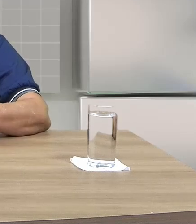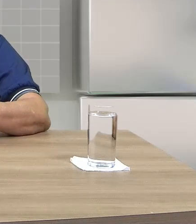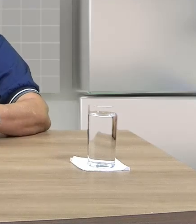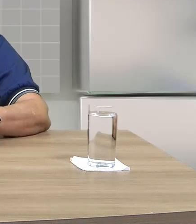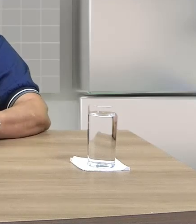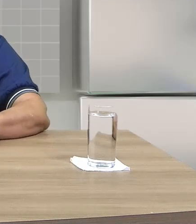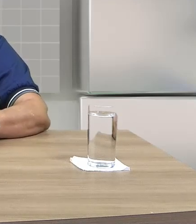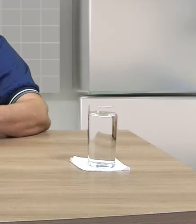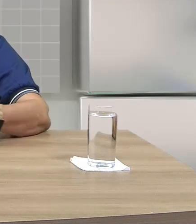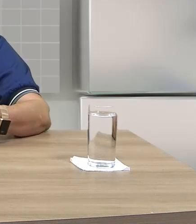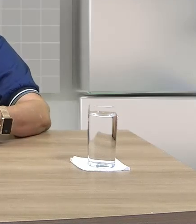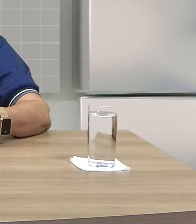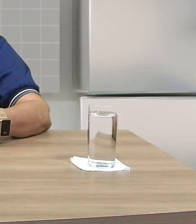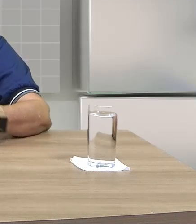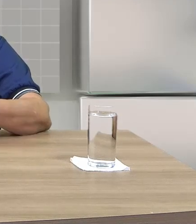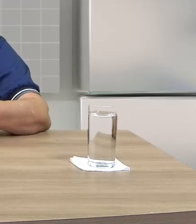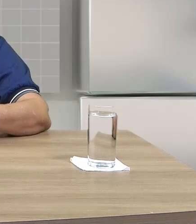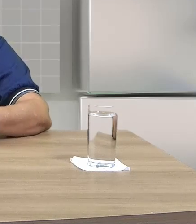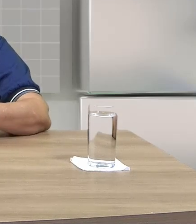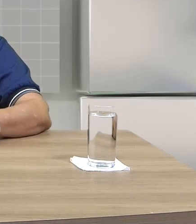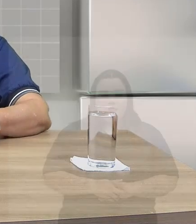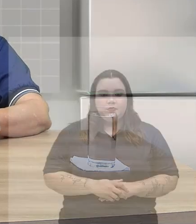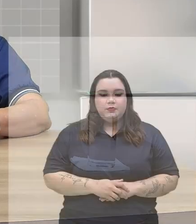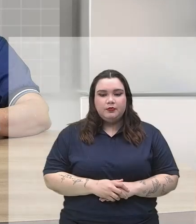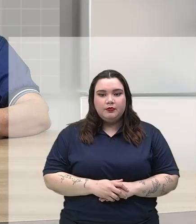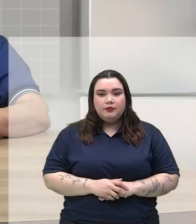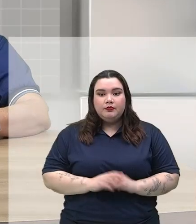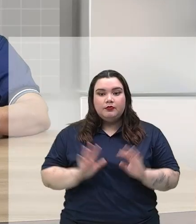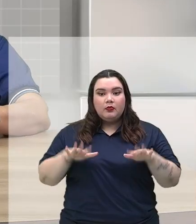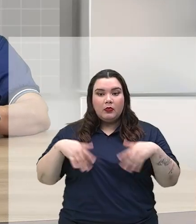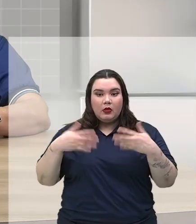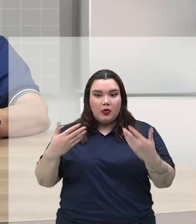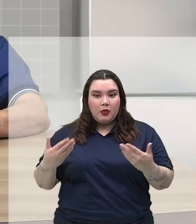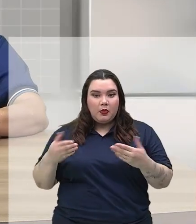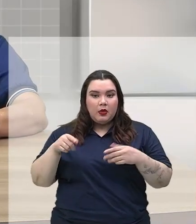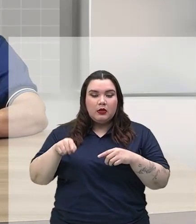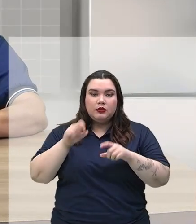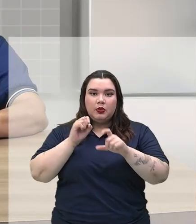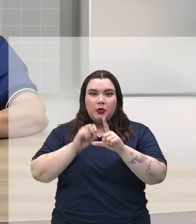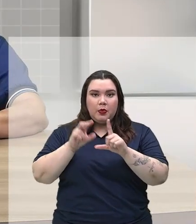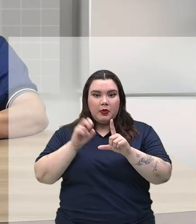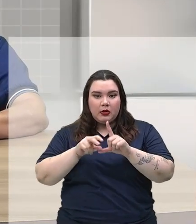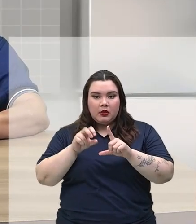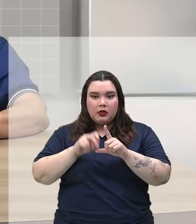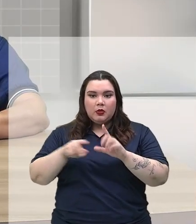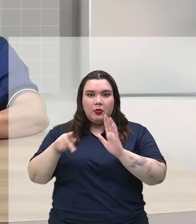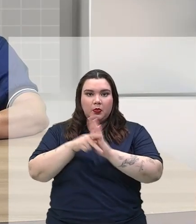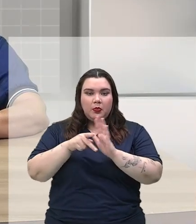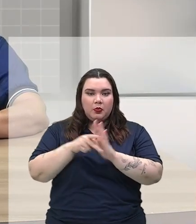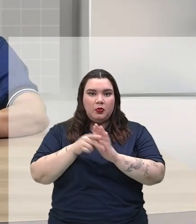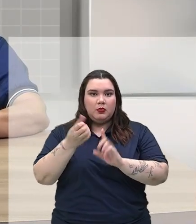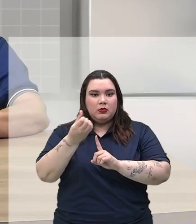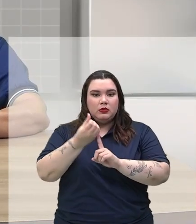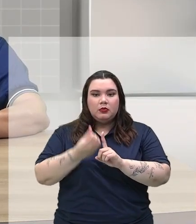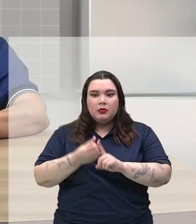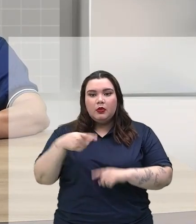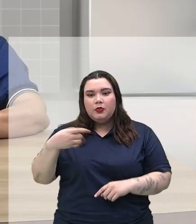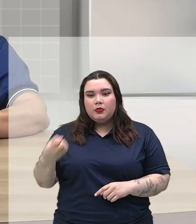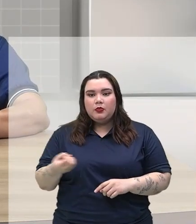que o login da etapa passada era da etapa passada. Agora esse login do próximo desse semestre agora vai ser um